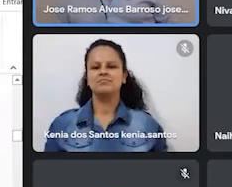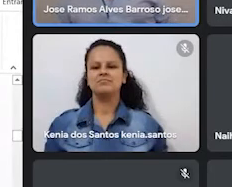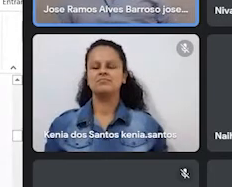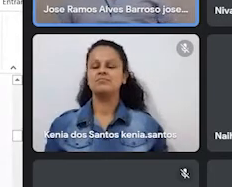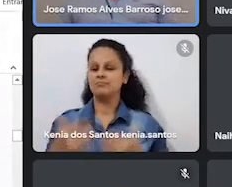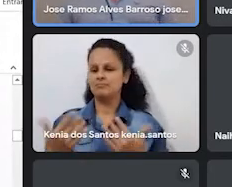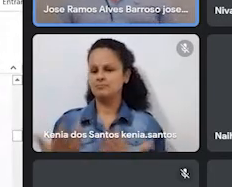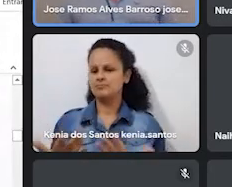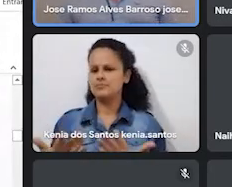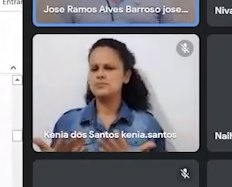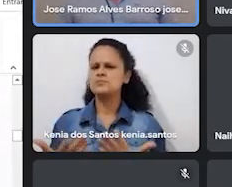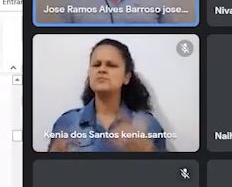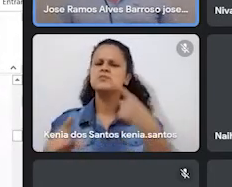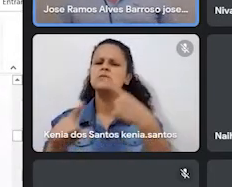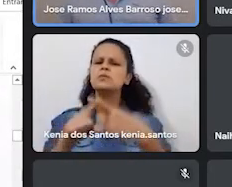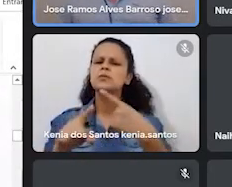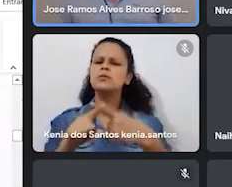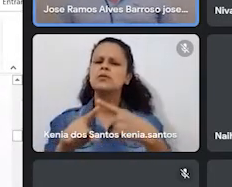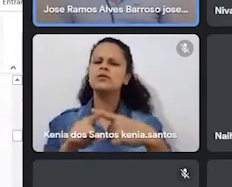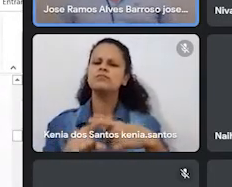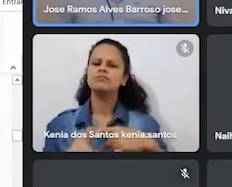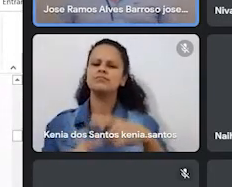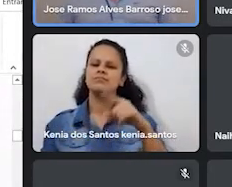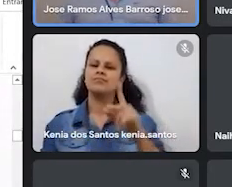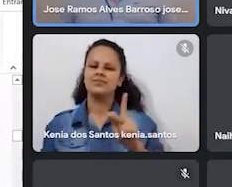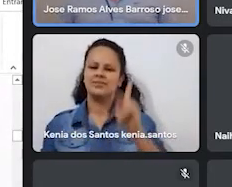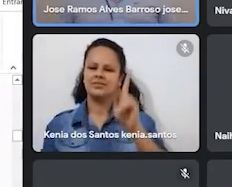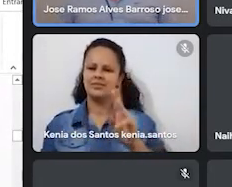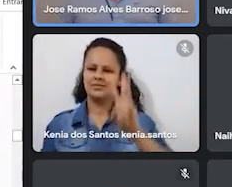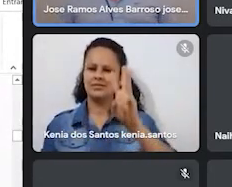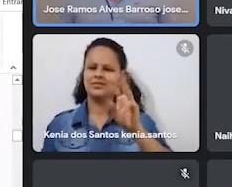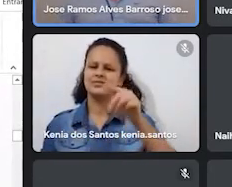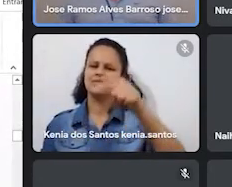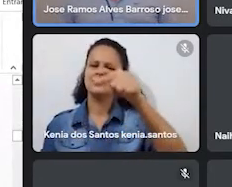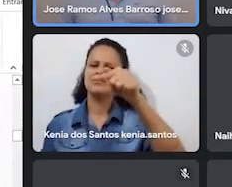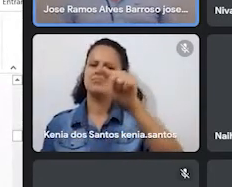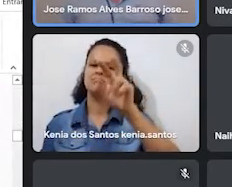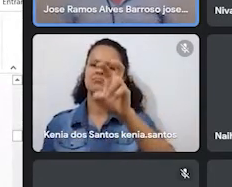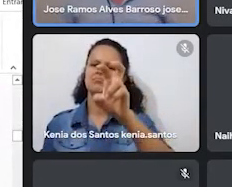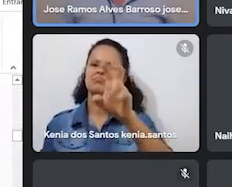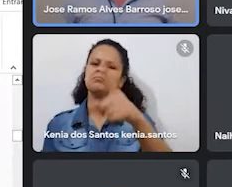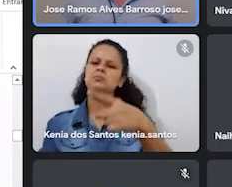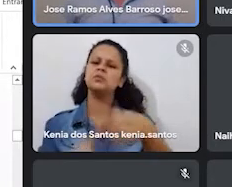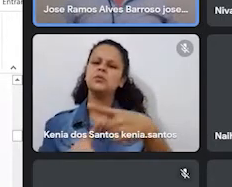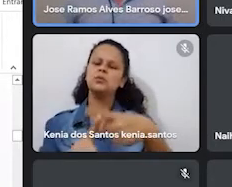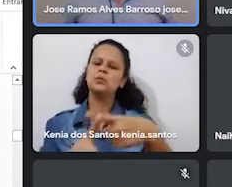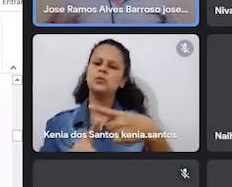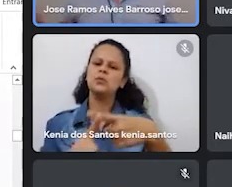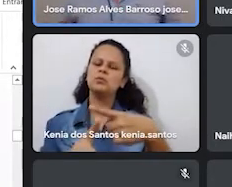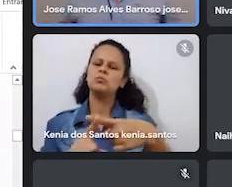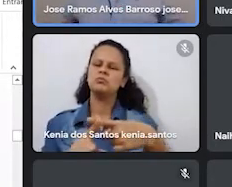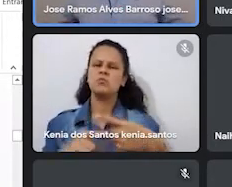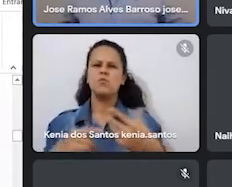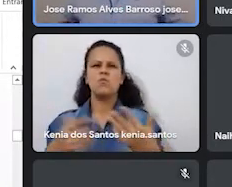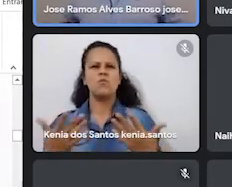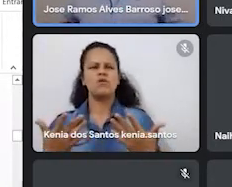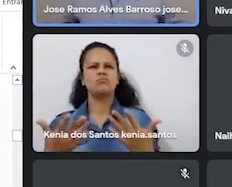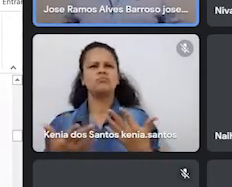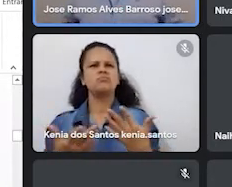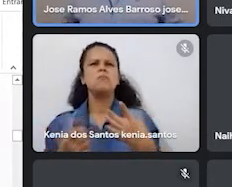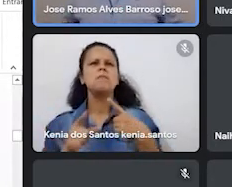Pessoal, por que 75 kW? Às vezes a gente tem dúvida sobre por